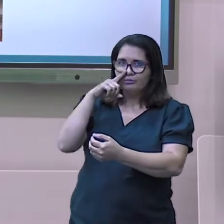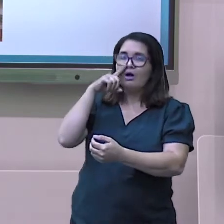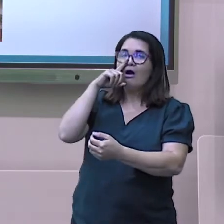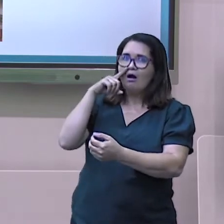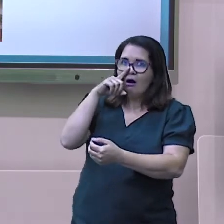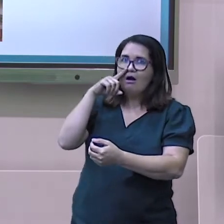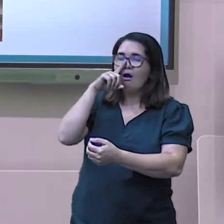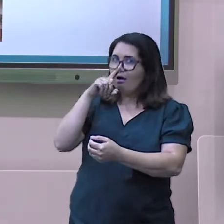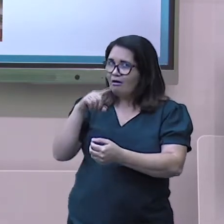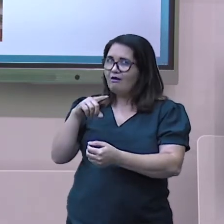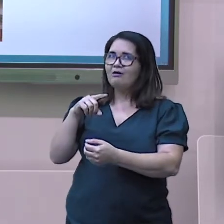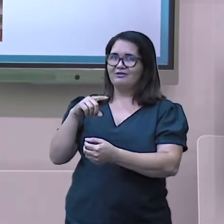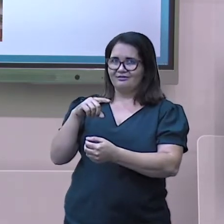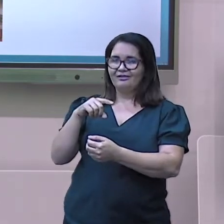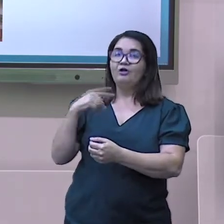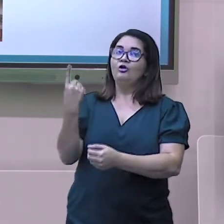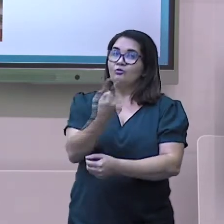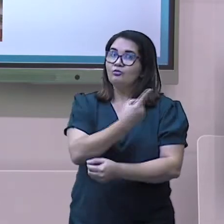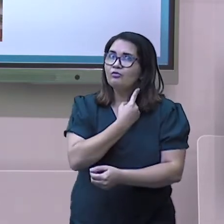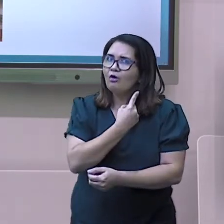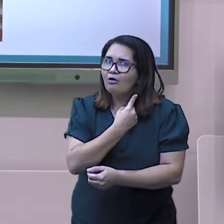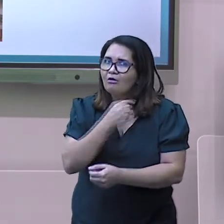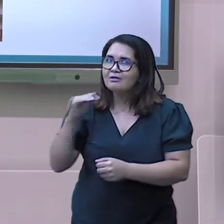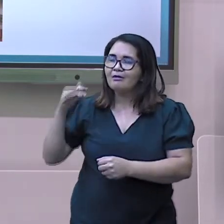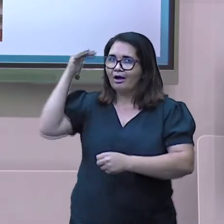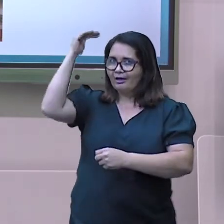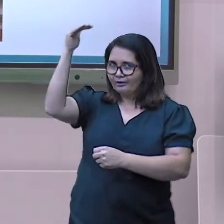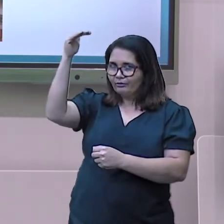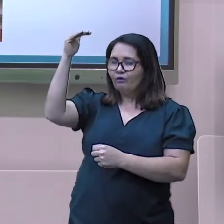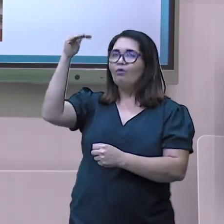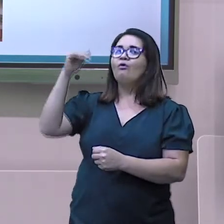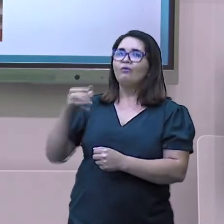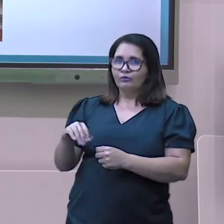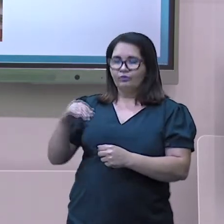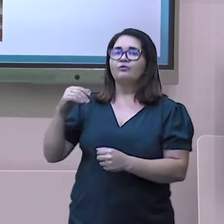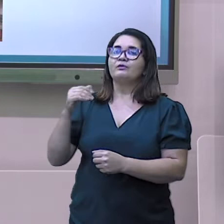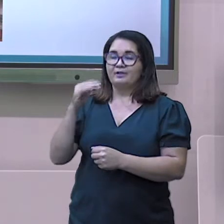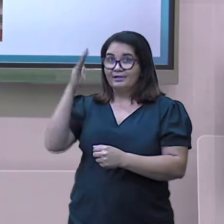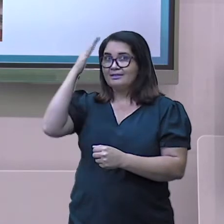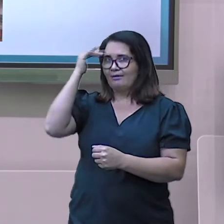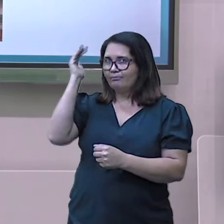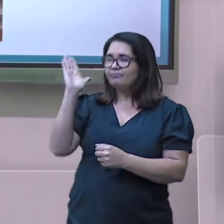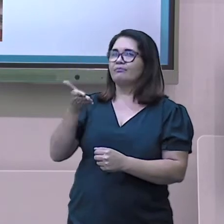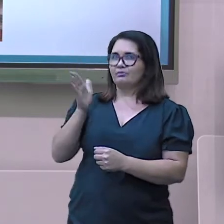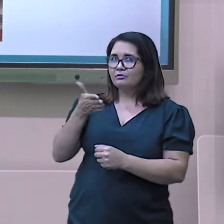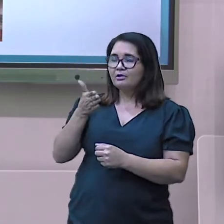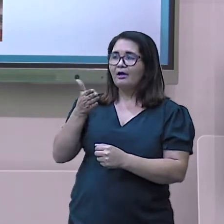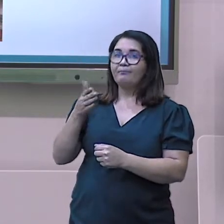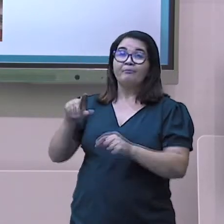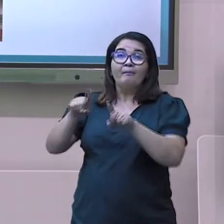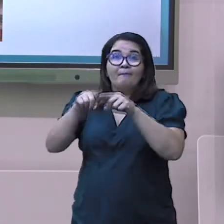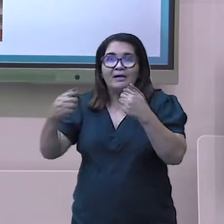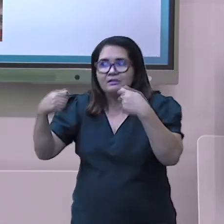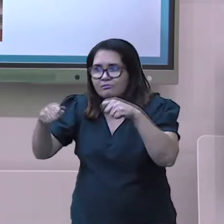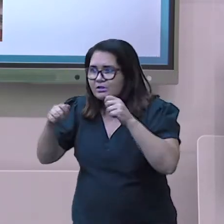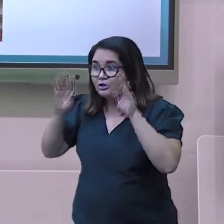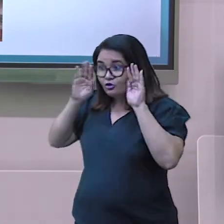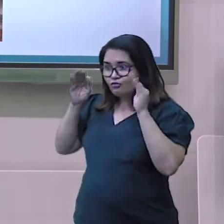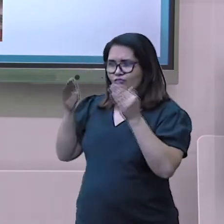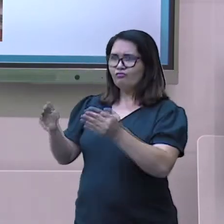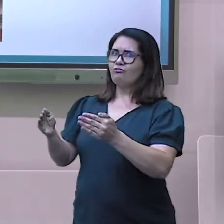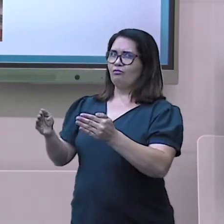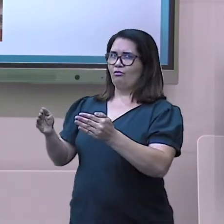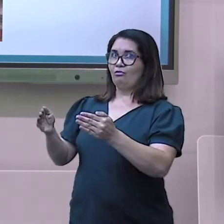lidar. Então ali você vai cozinhar, você vai fazer alguma coisa, você está sempre distraída. Por quê? Porque é uma questão de